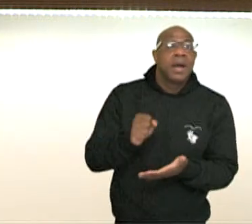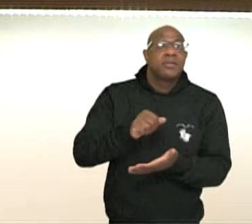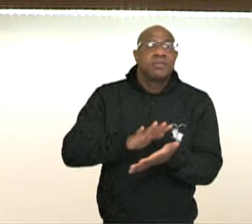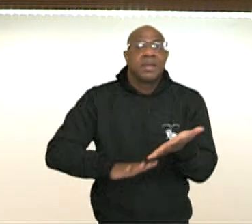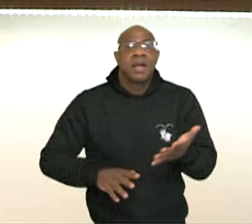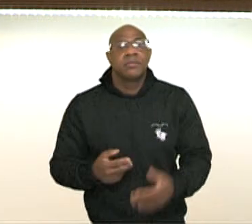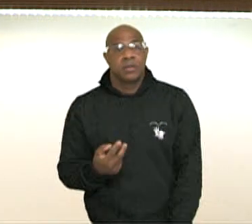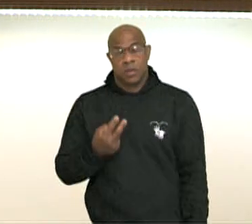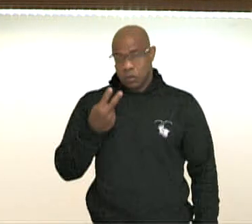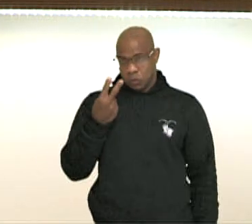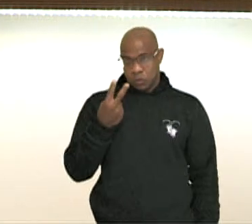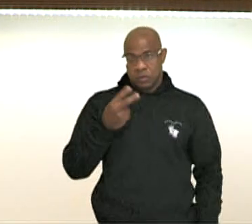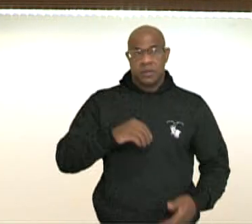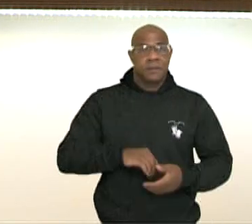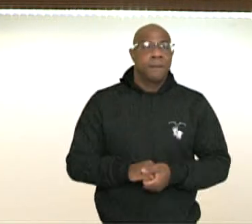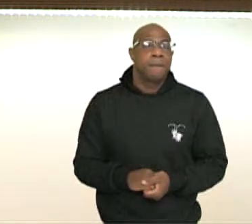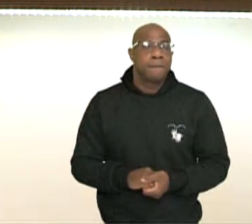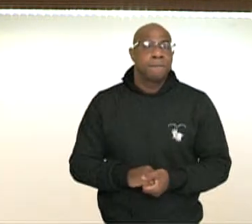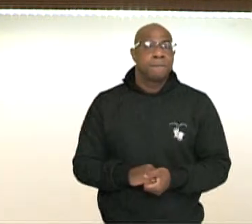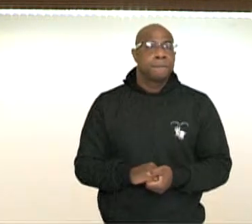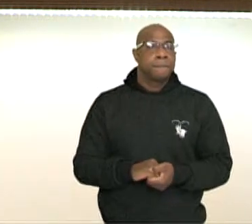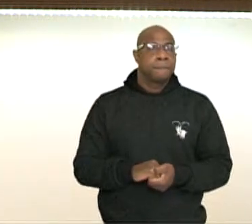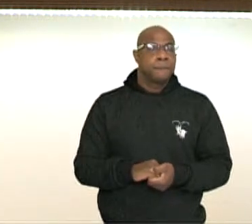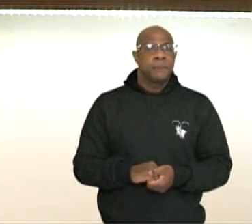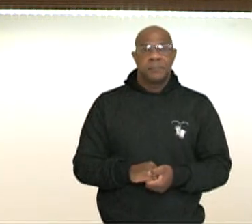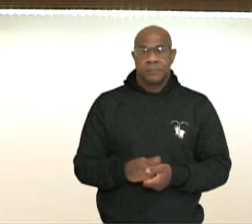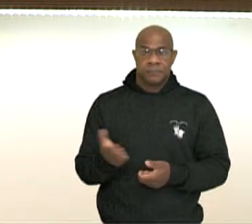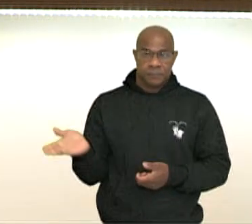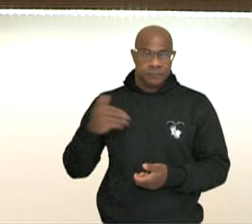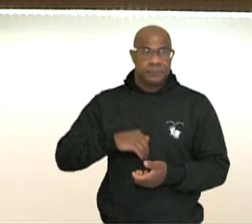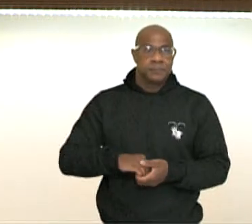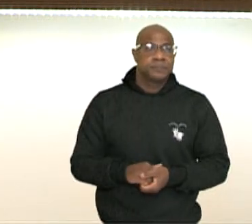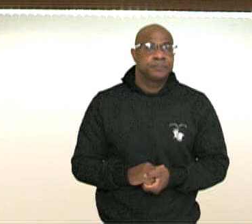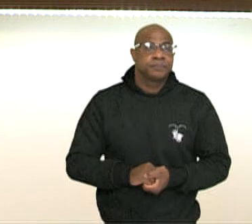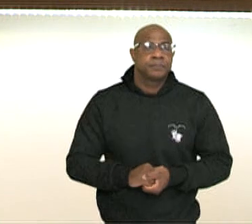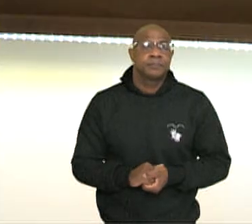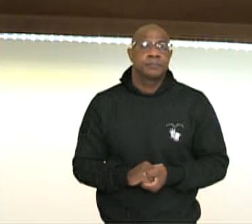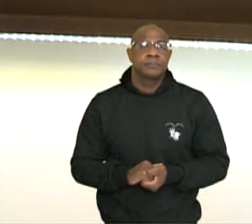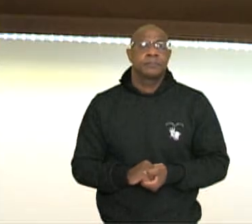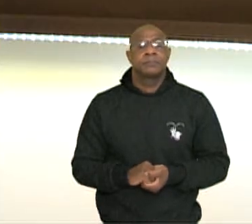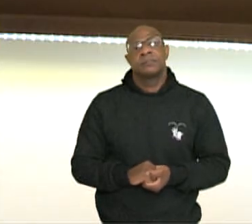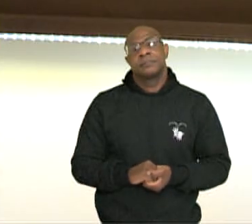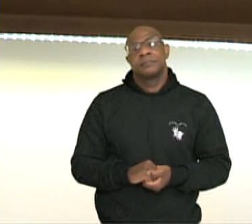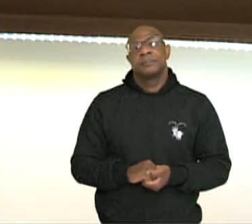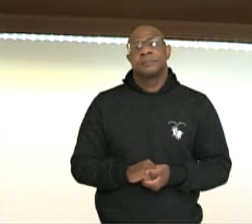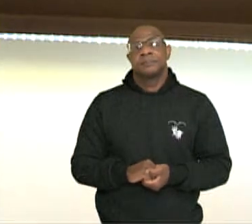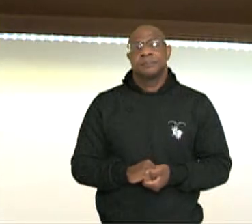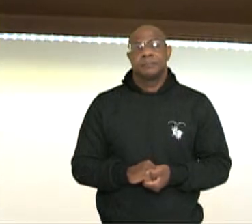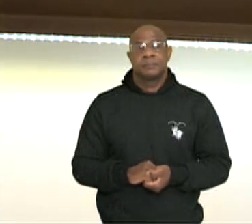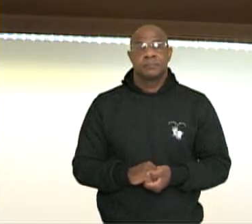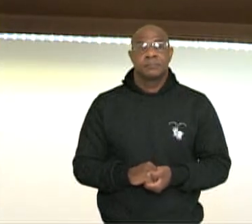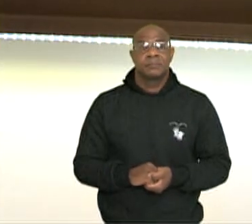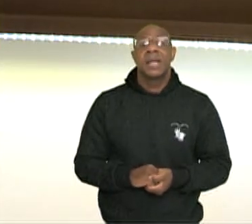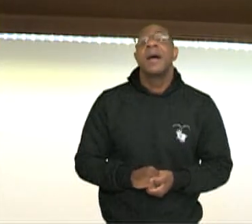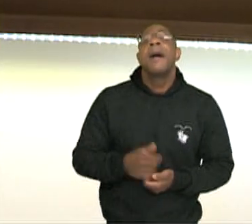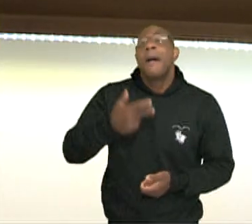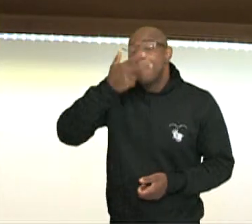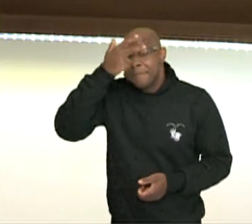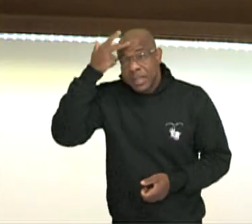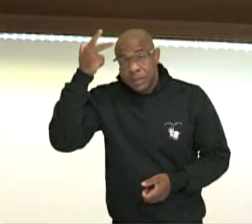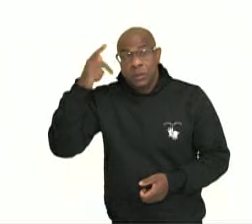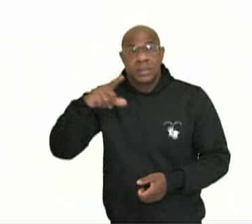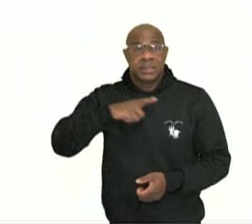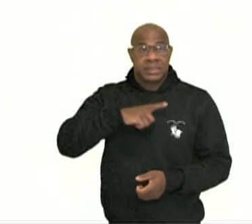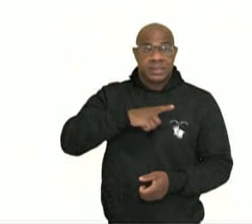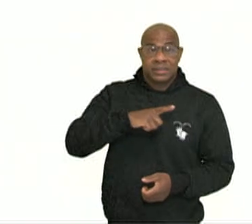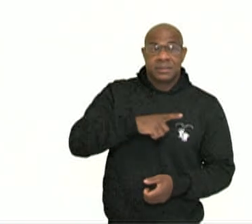convidar você agora para fazer uma atividade comigo. Você topa? Então vem comigo aqui, vamos ler junto essa atividade. O número de pessoas que